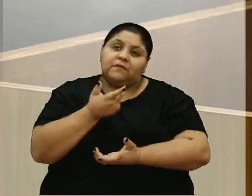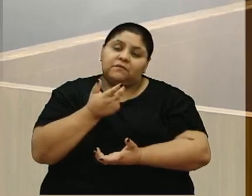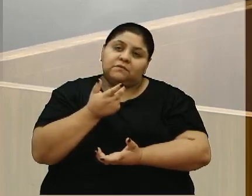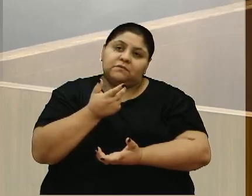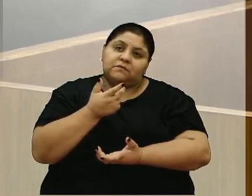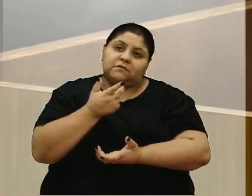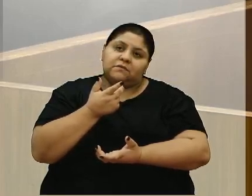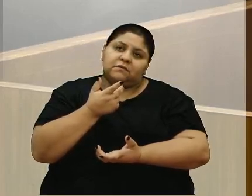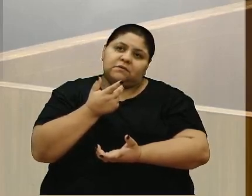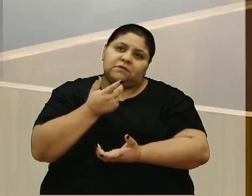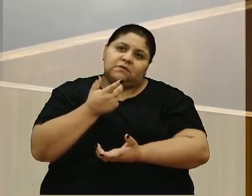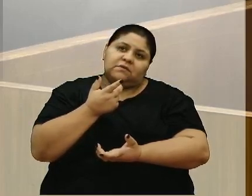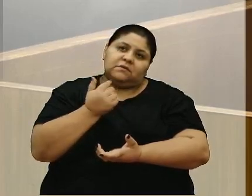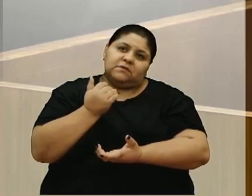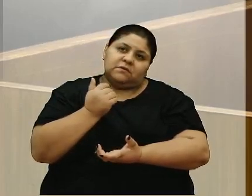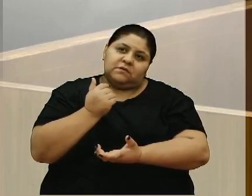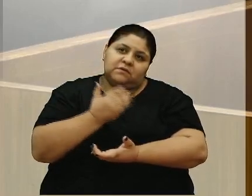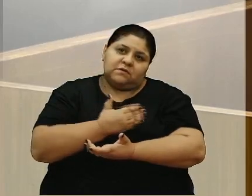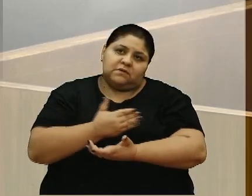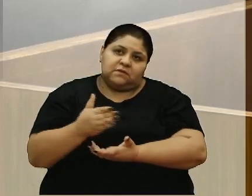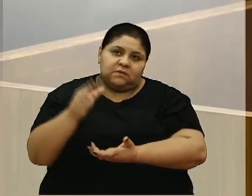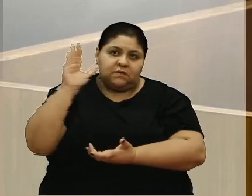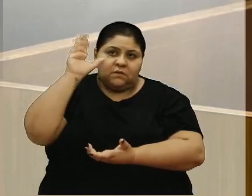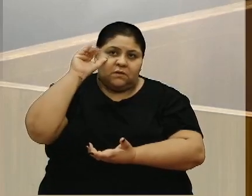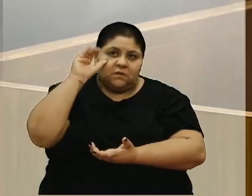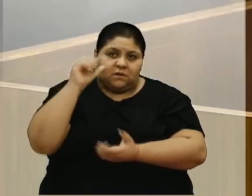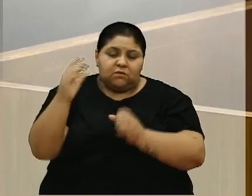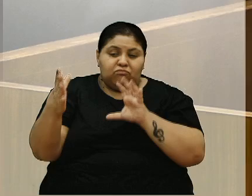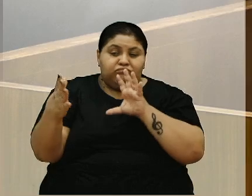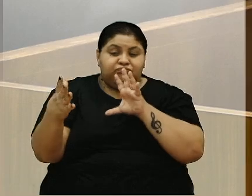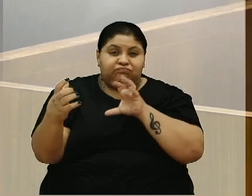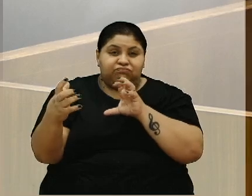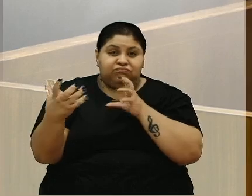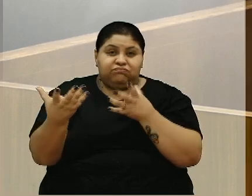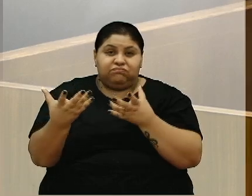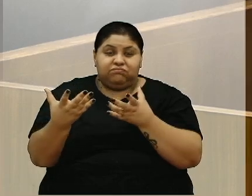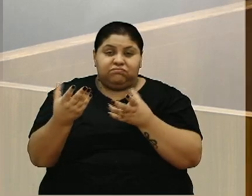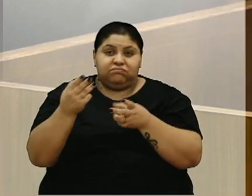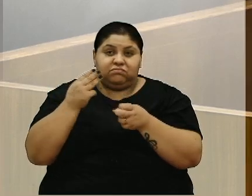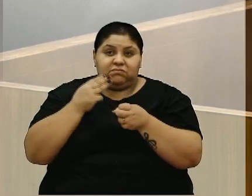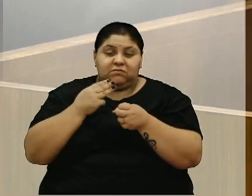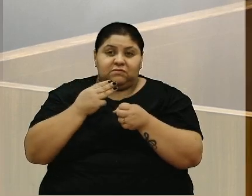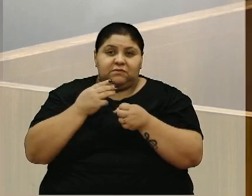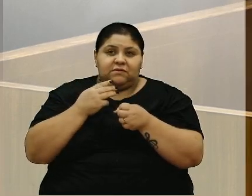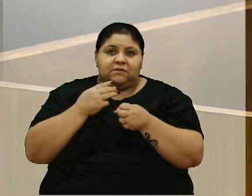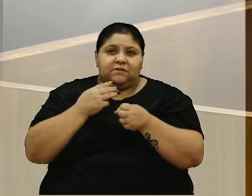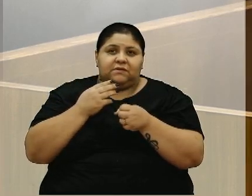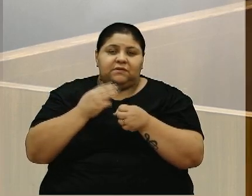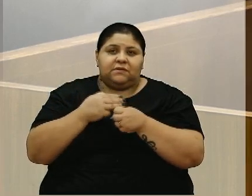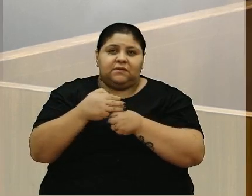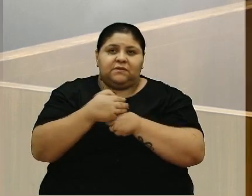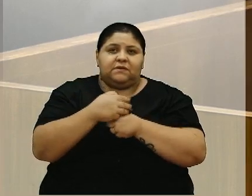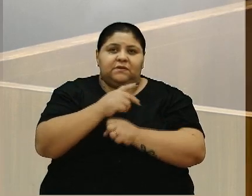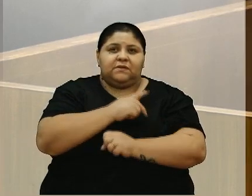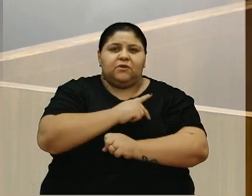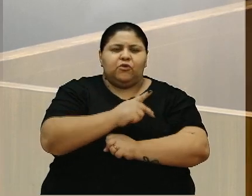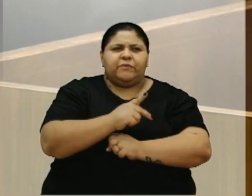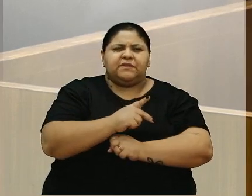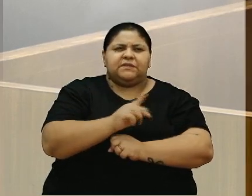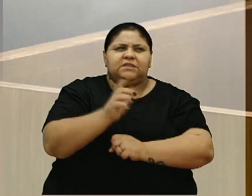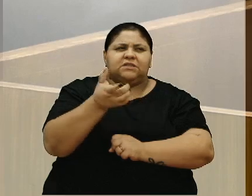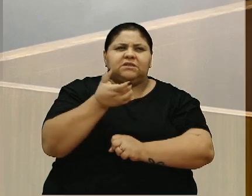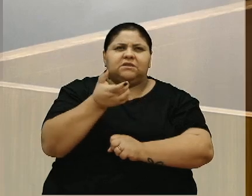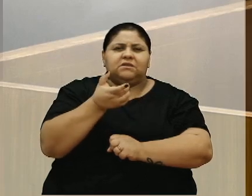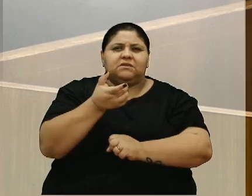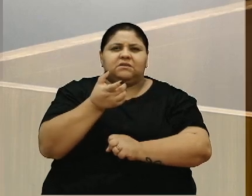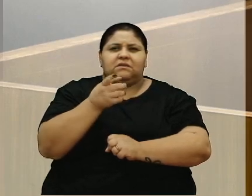quando eu comecei a observar que estava um cabo de guerra entre municípios, naquela época o presidente da MESNI queria, o